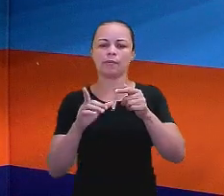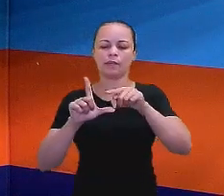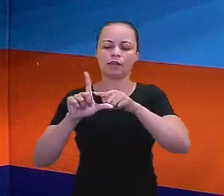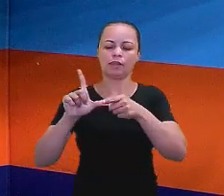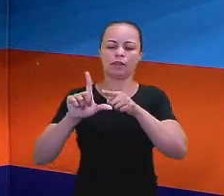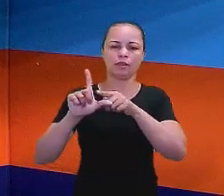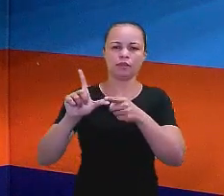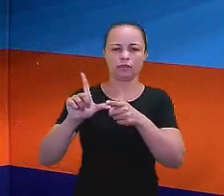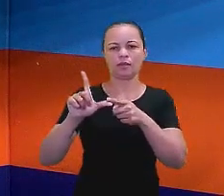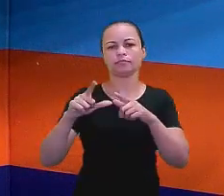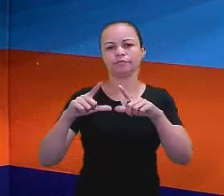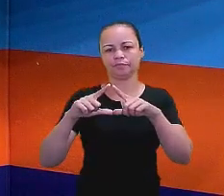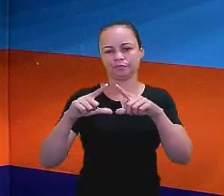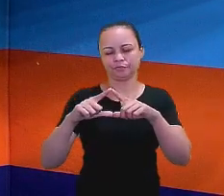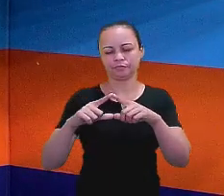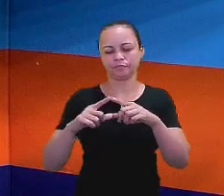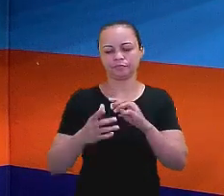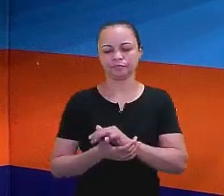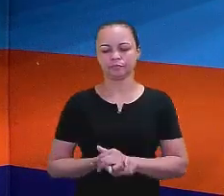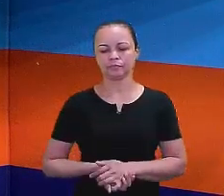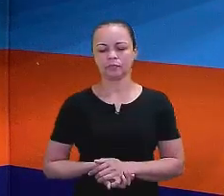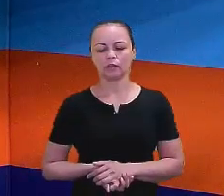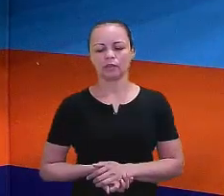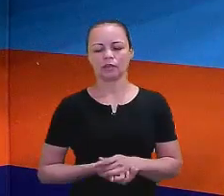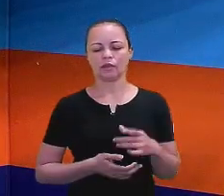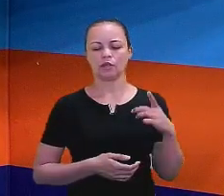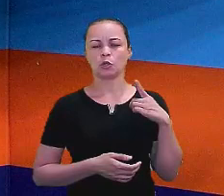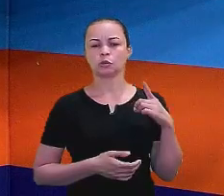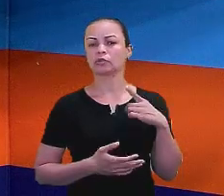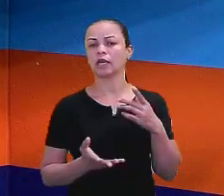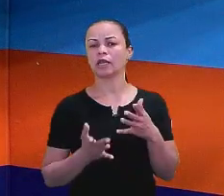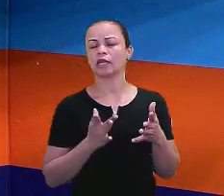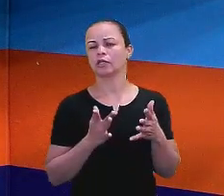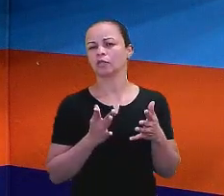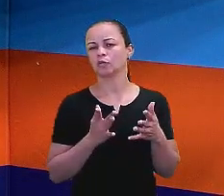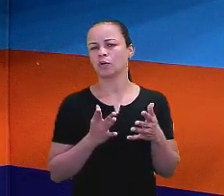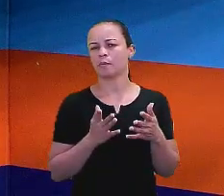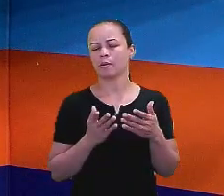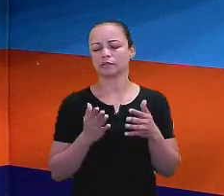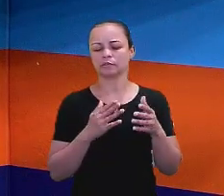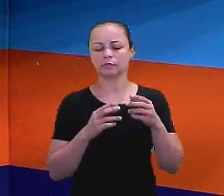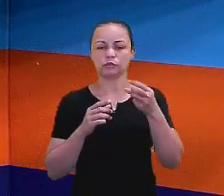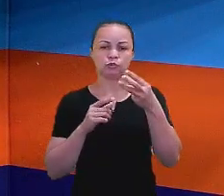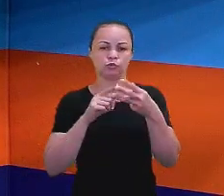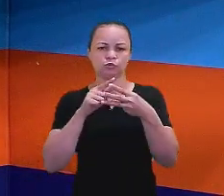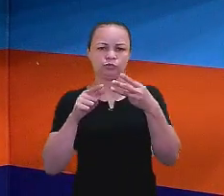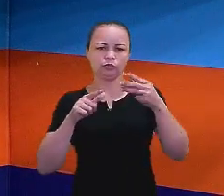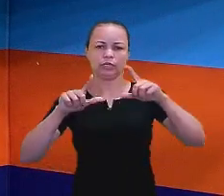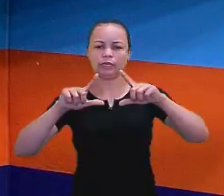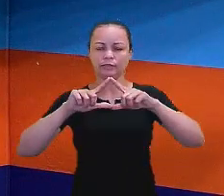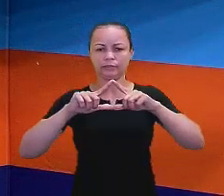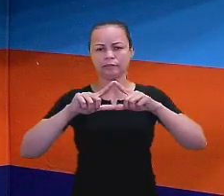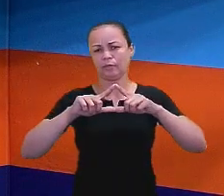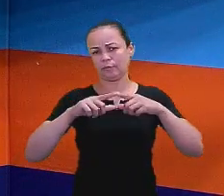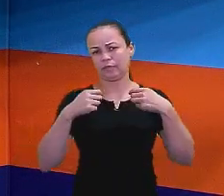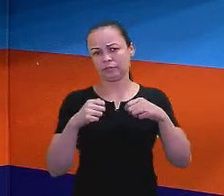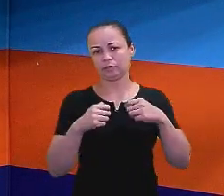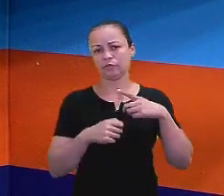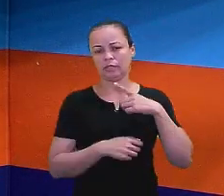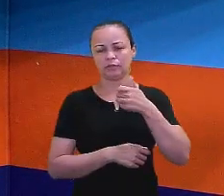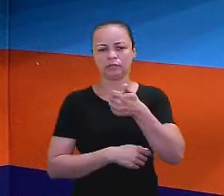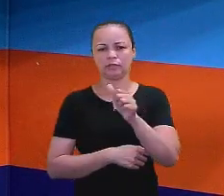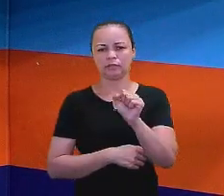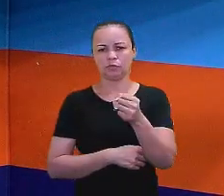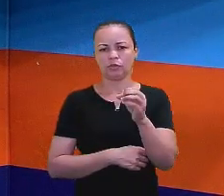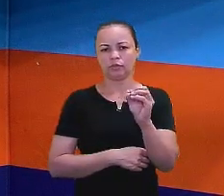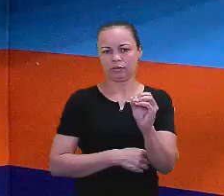do triângulo, tá? Eu tenho aqui, a máxima dele é que ele é igual aos 3 ângulos, se eu somar, tem que dar 180 graus. Vocês viram lá